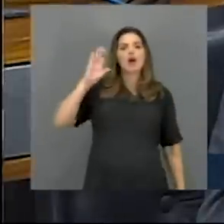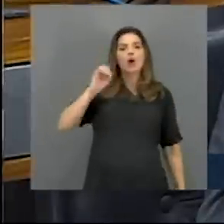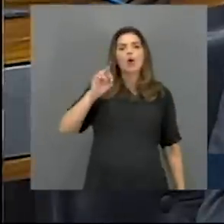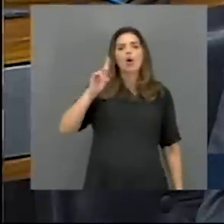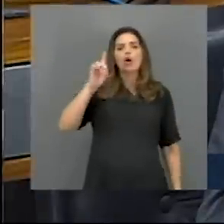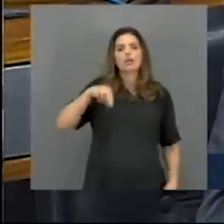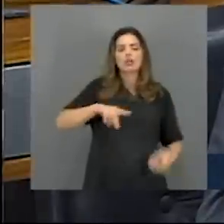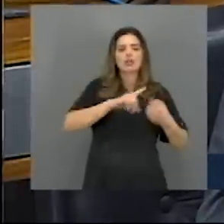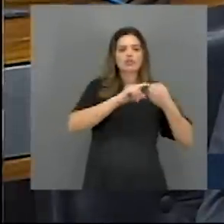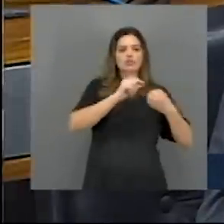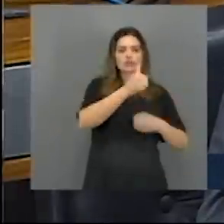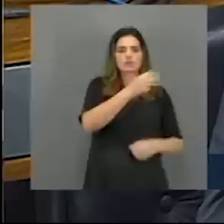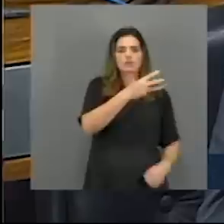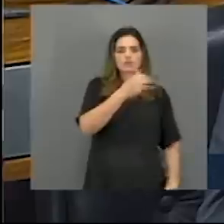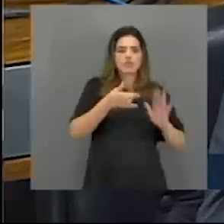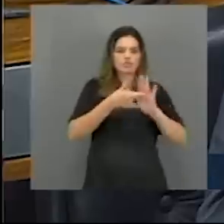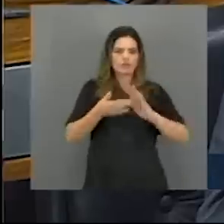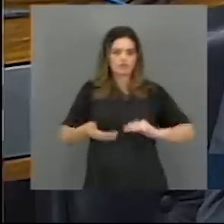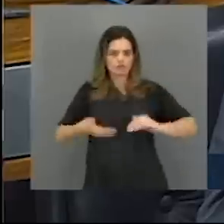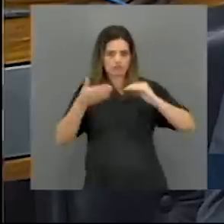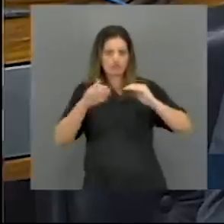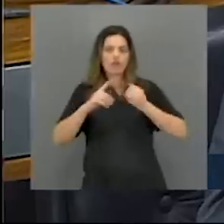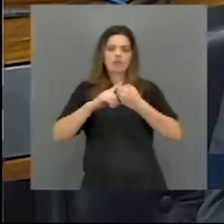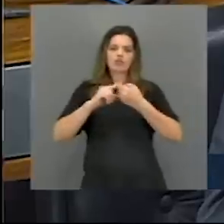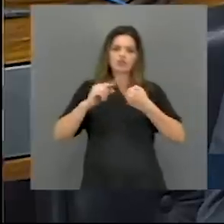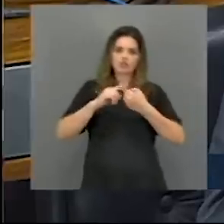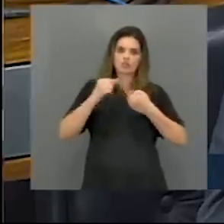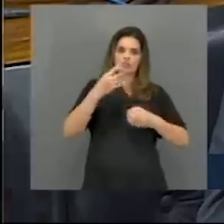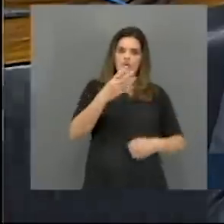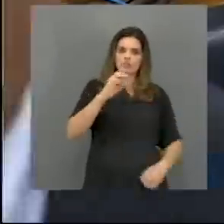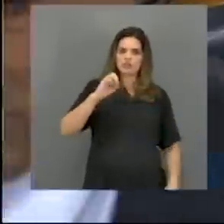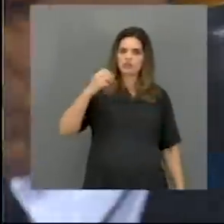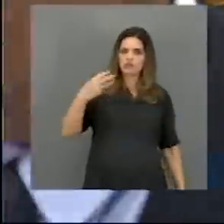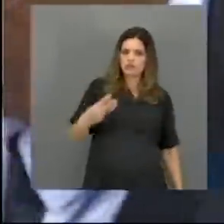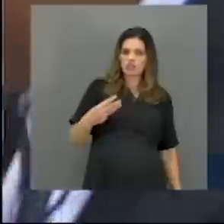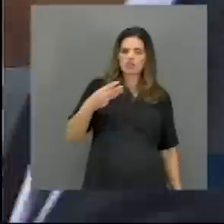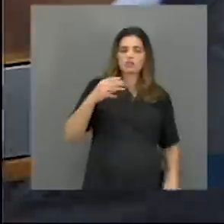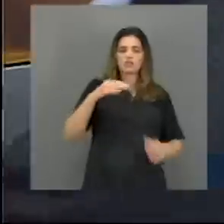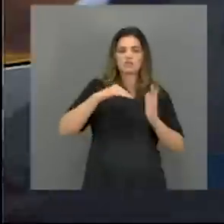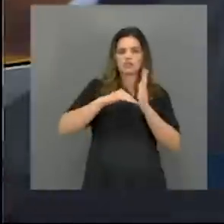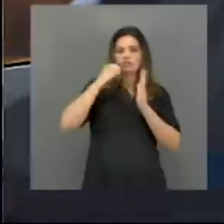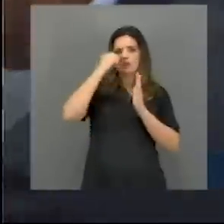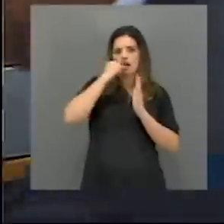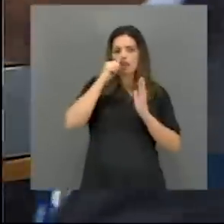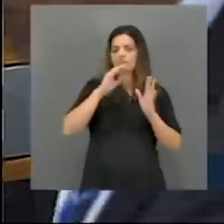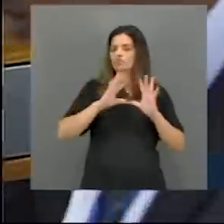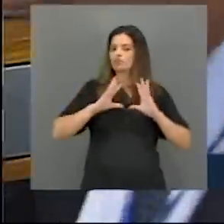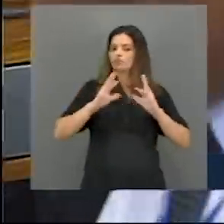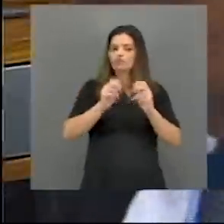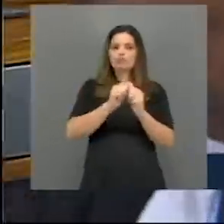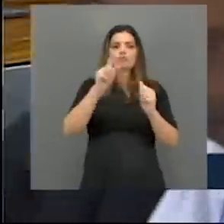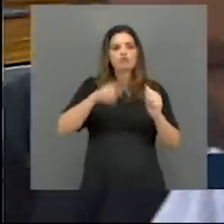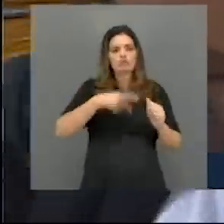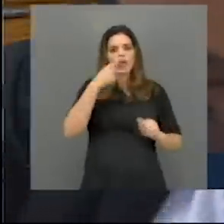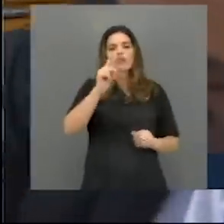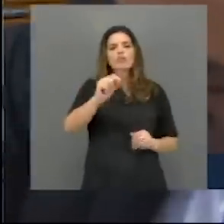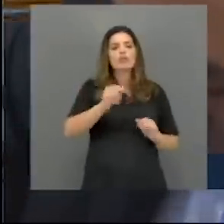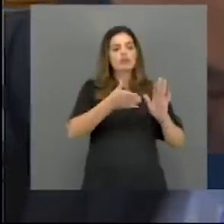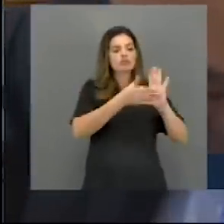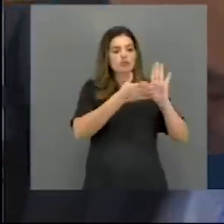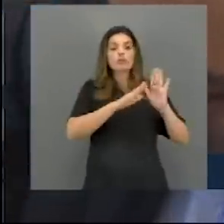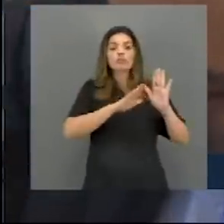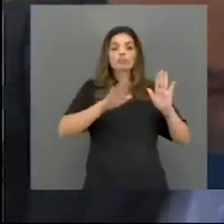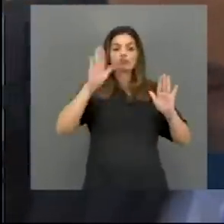artigos 131 do Regimento Comum e os artigos 403 do Senado Federal são unânimes em definir que as questões de ordem podem ser